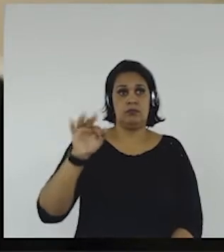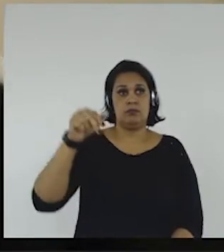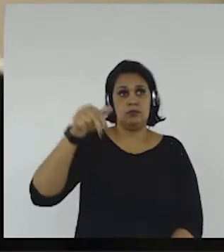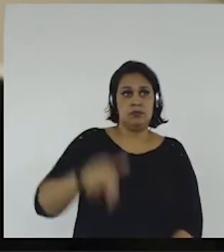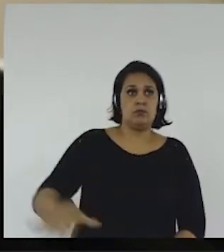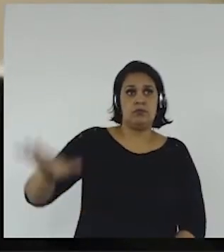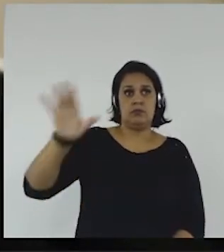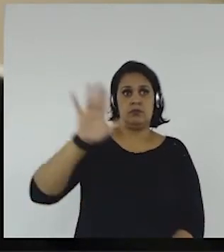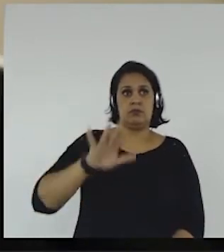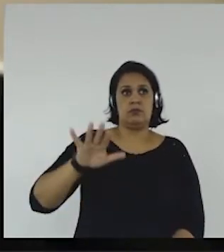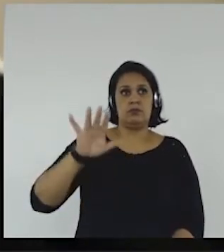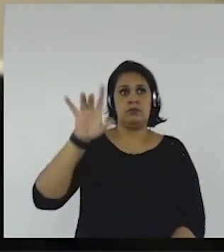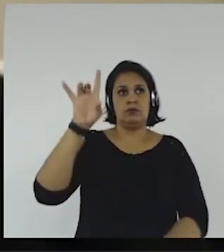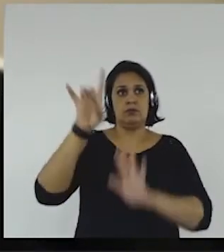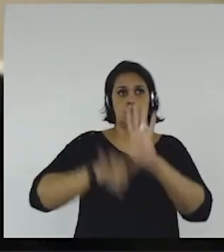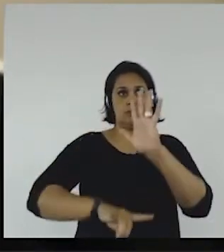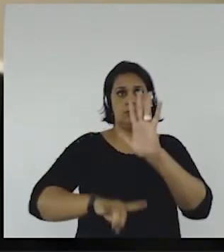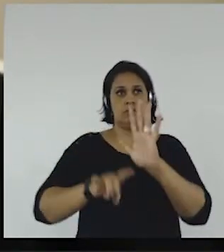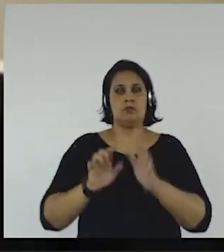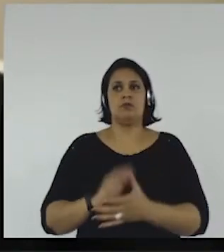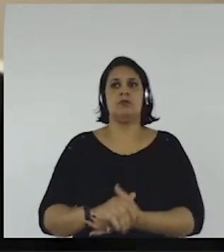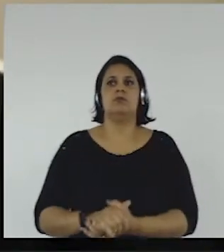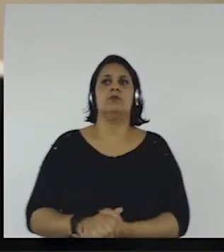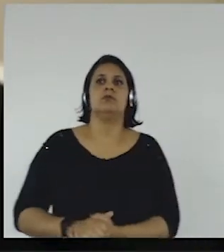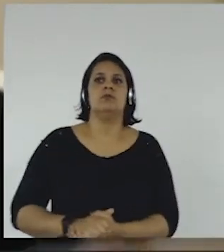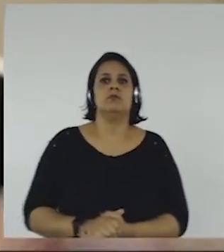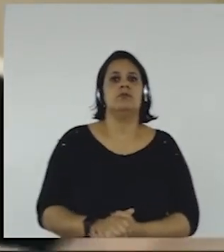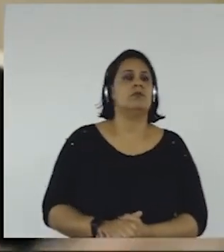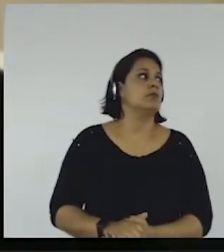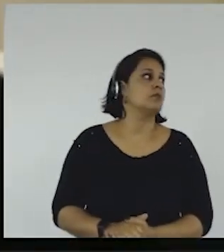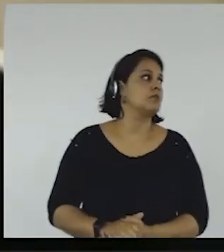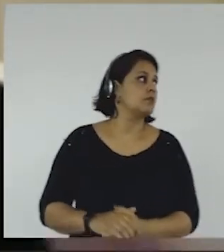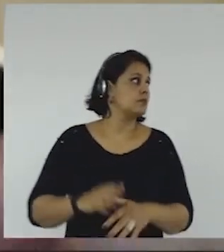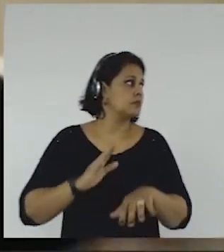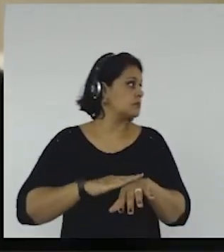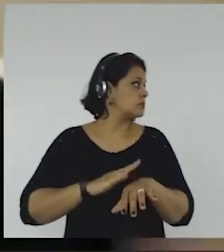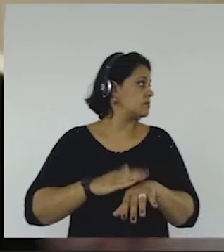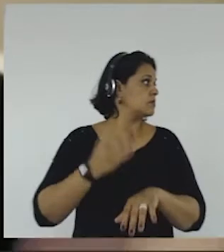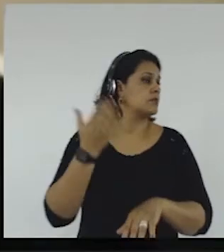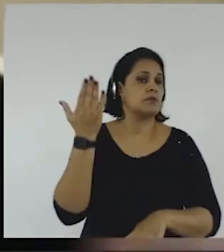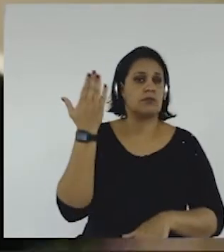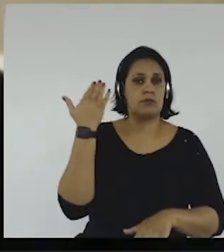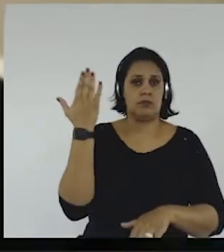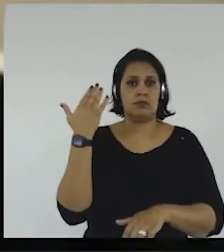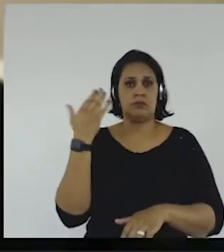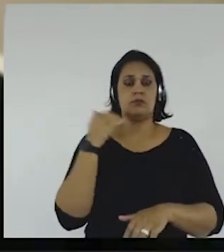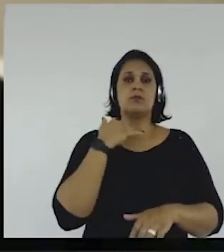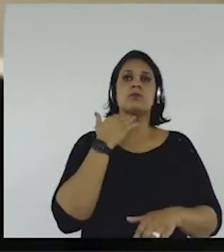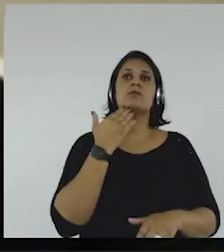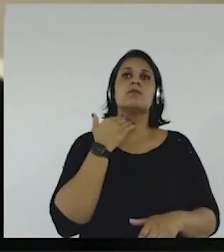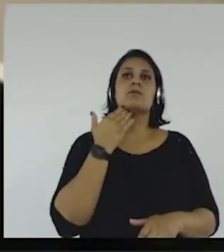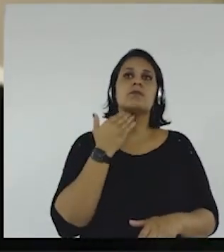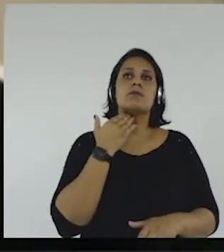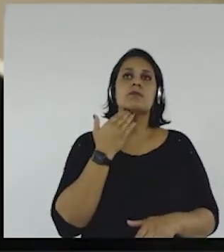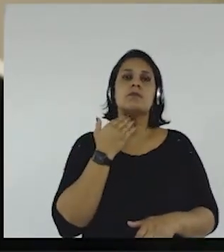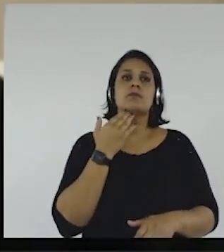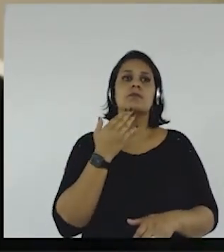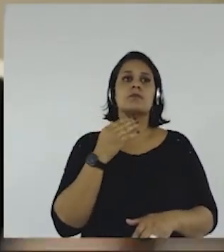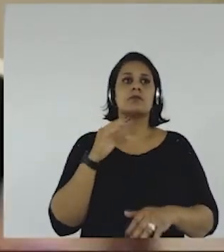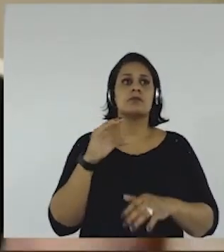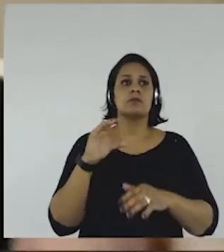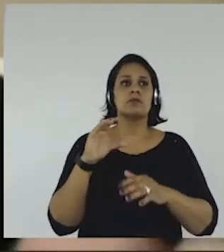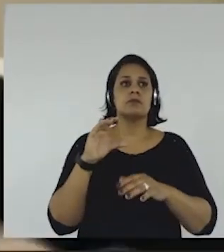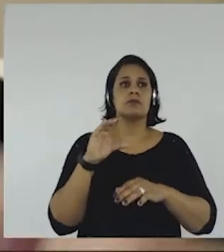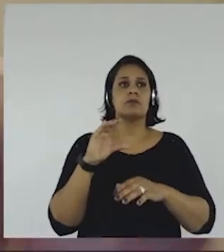Naquela época, diferentemente de hoje, os concursos da Faculdade Nacional de Direito